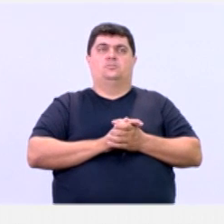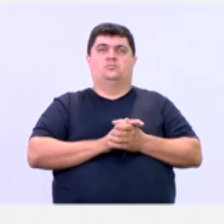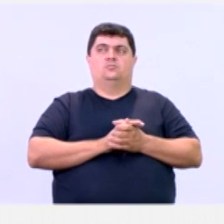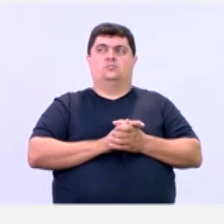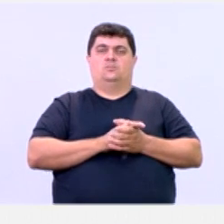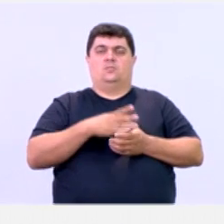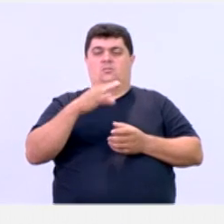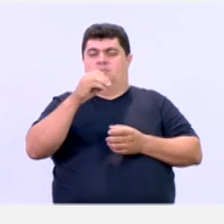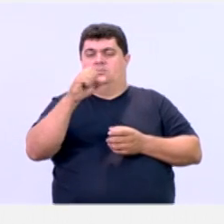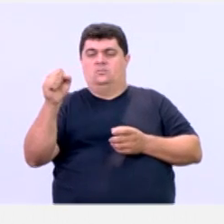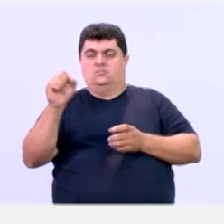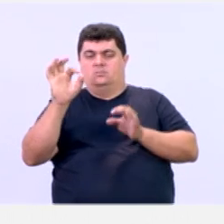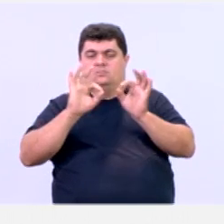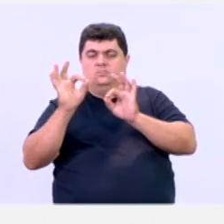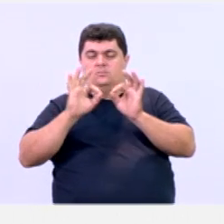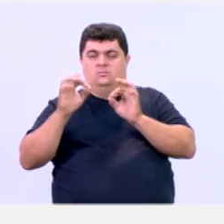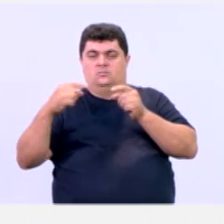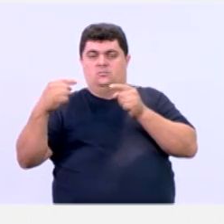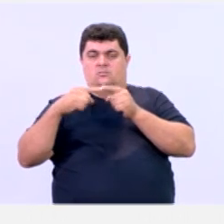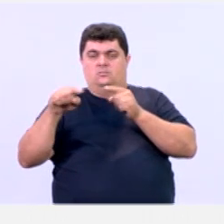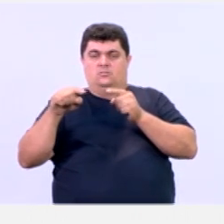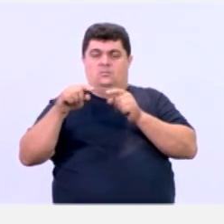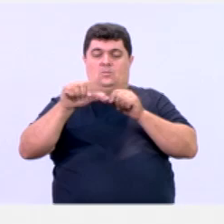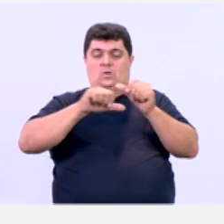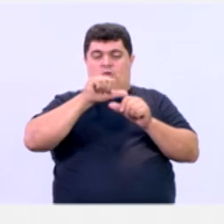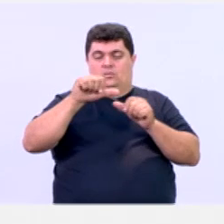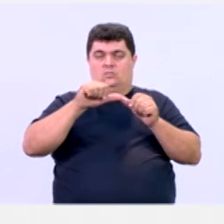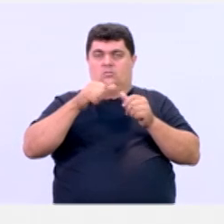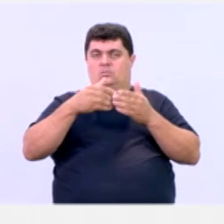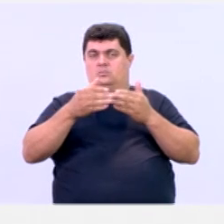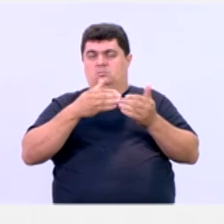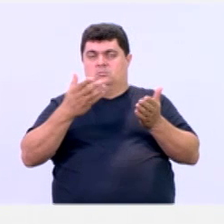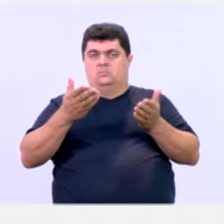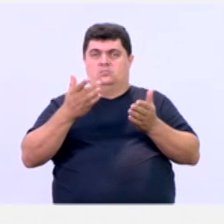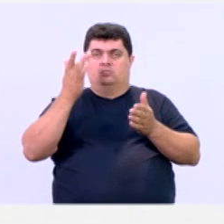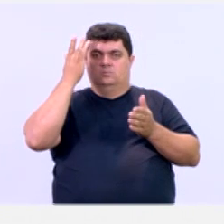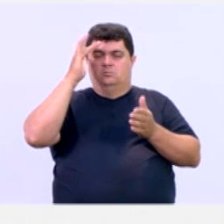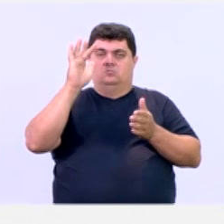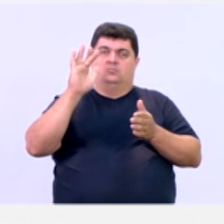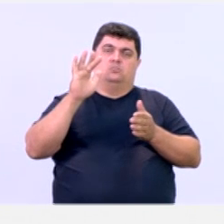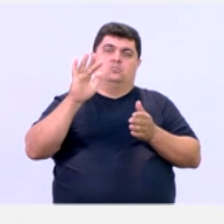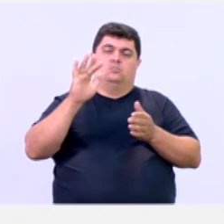o CSS, alterar isso na página, ou alterar